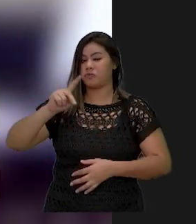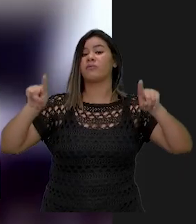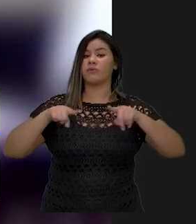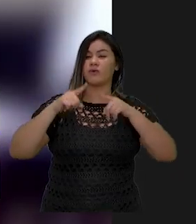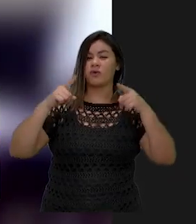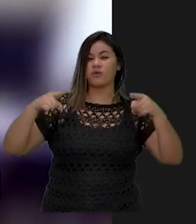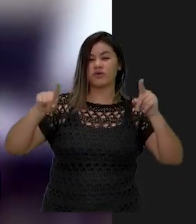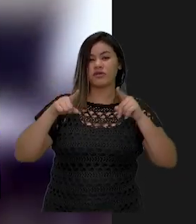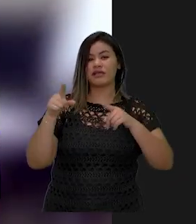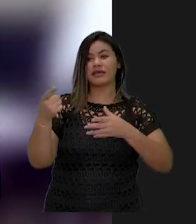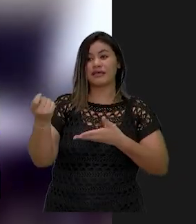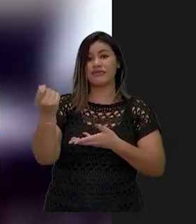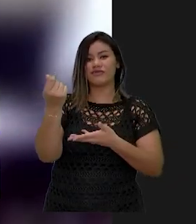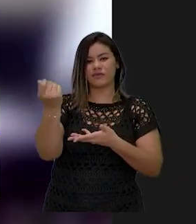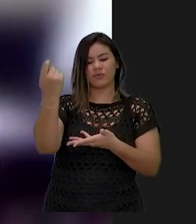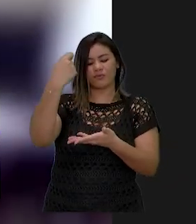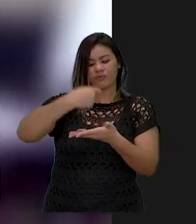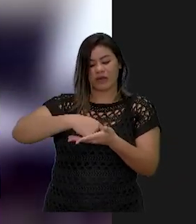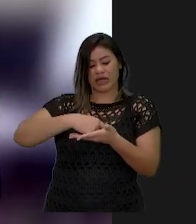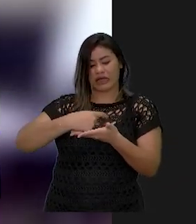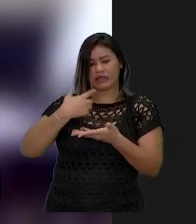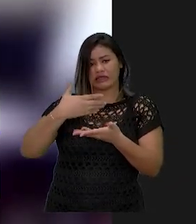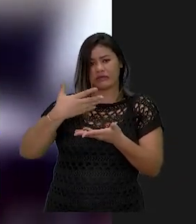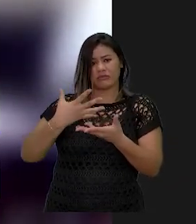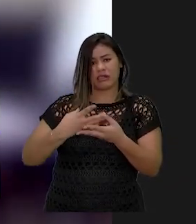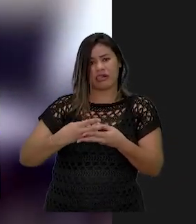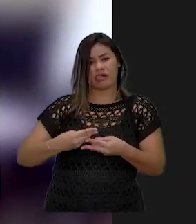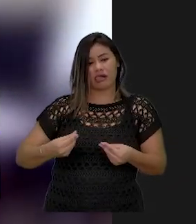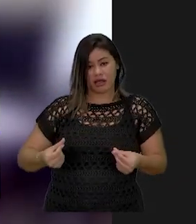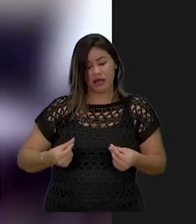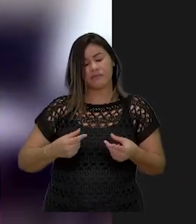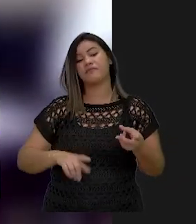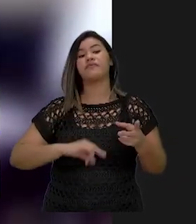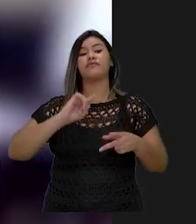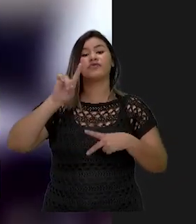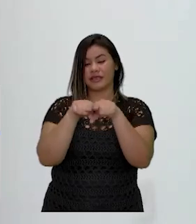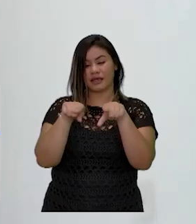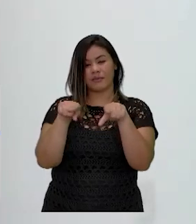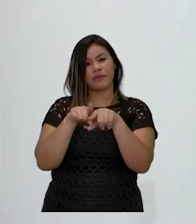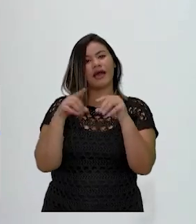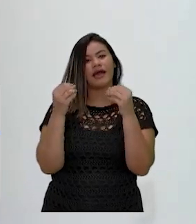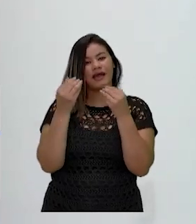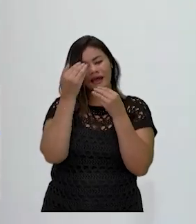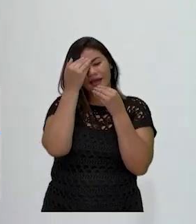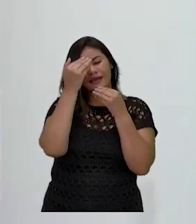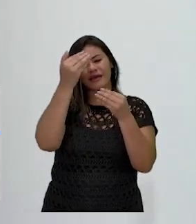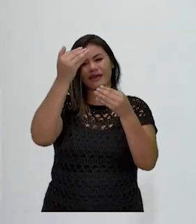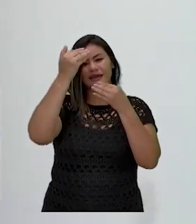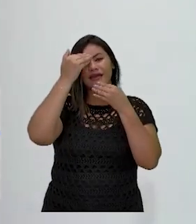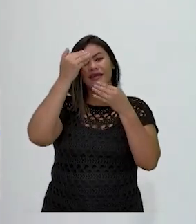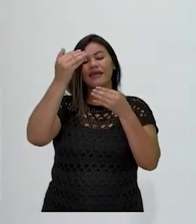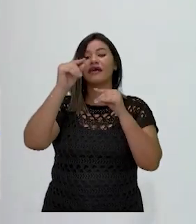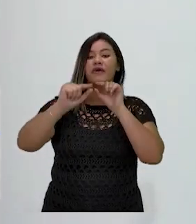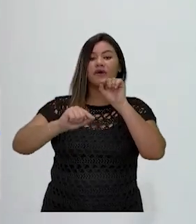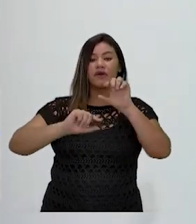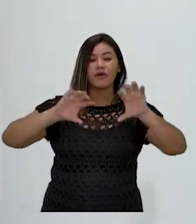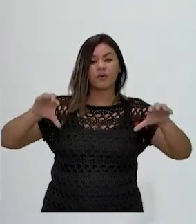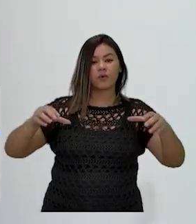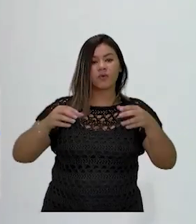de papel ou post-its pontos que achou relevantes na conversa. Organize um painel